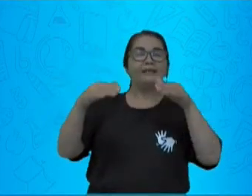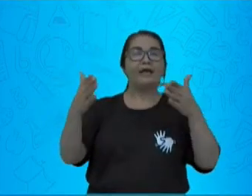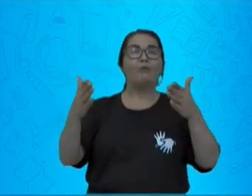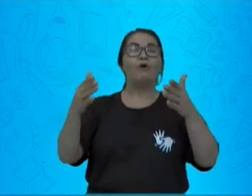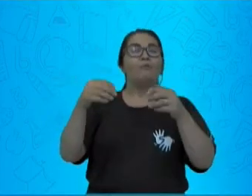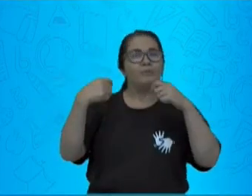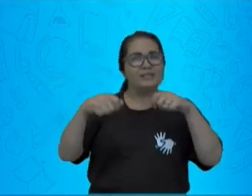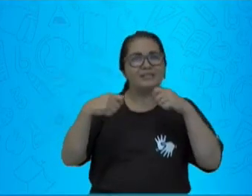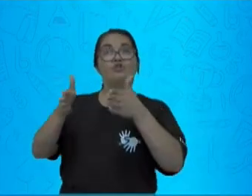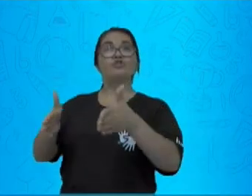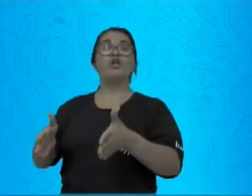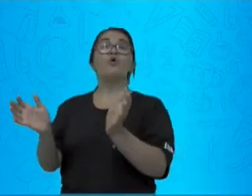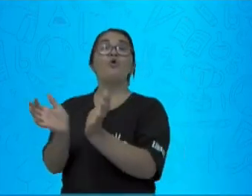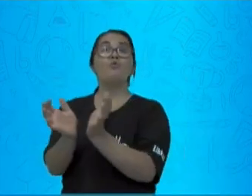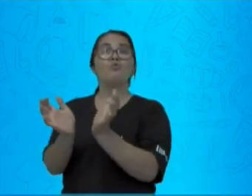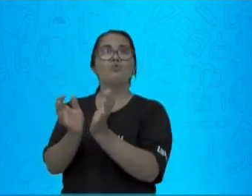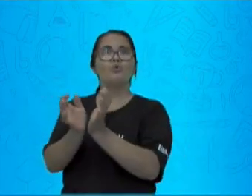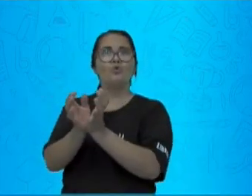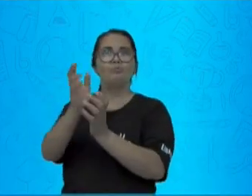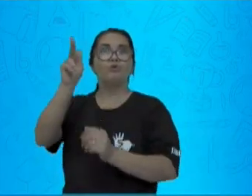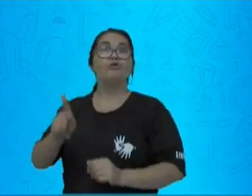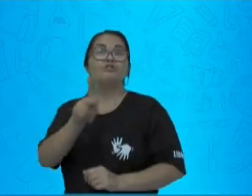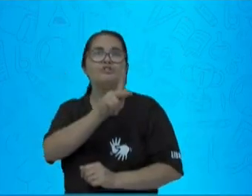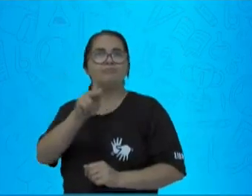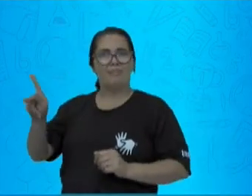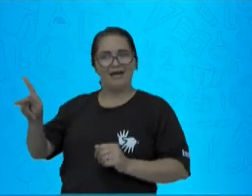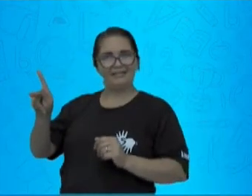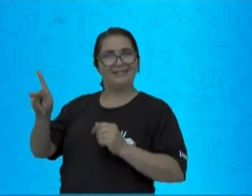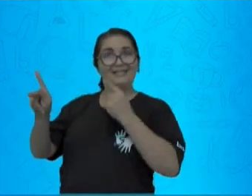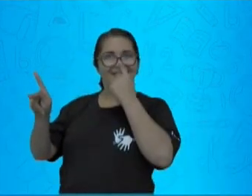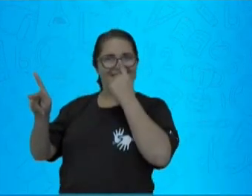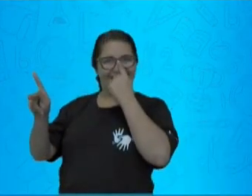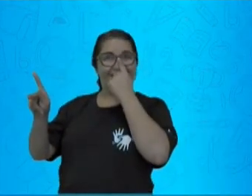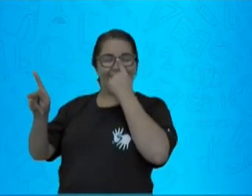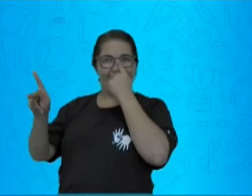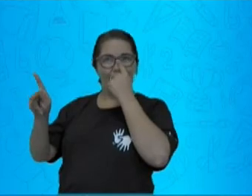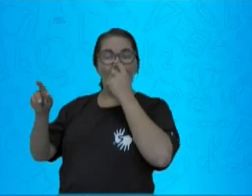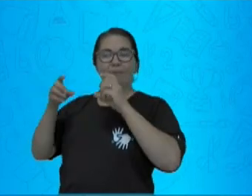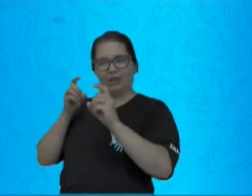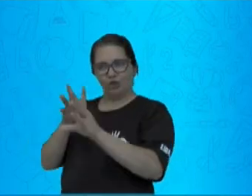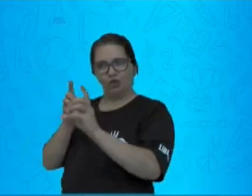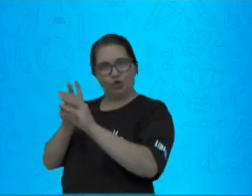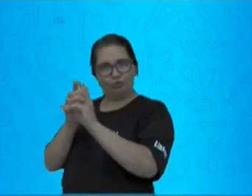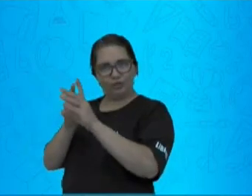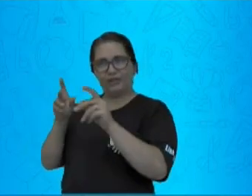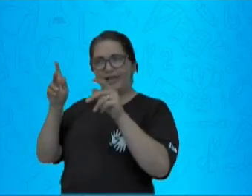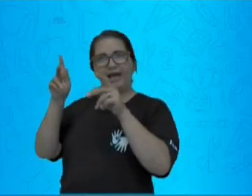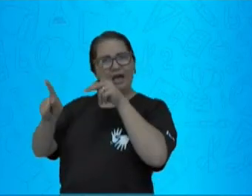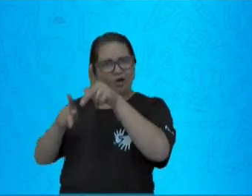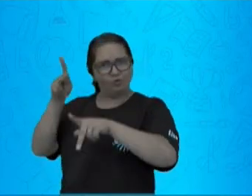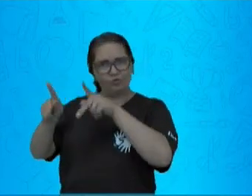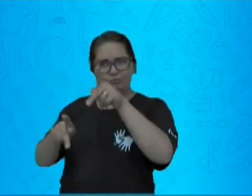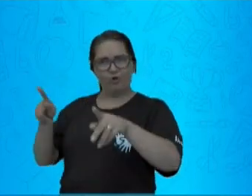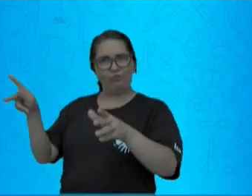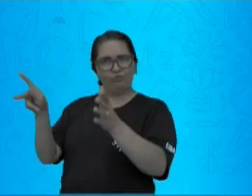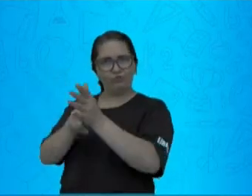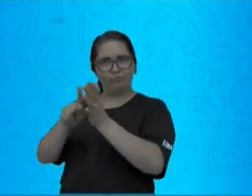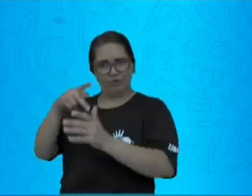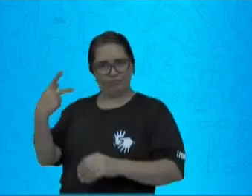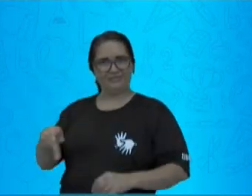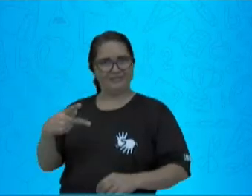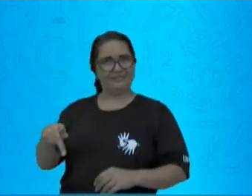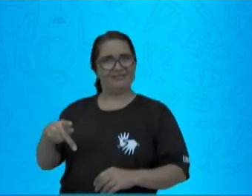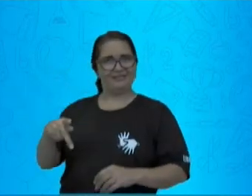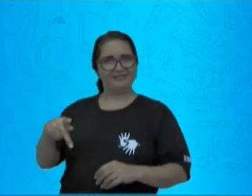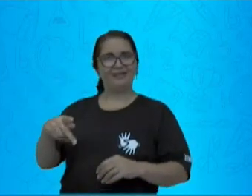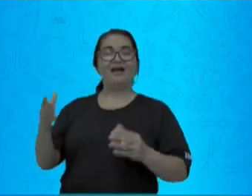a população. Essa companhia chegou às Américas. Na aula de hoje, nós vimos todo o